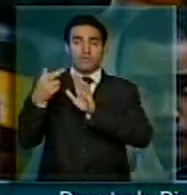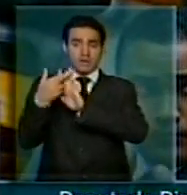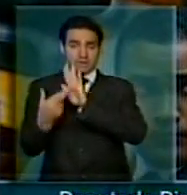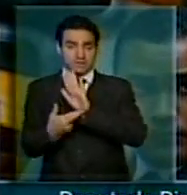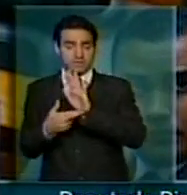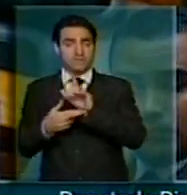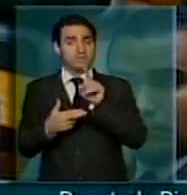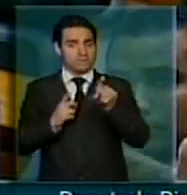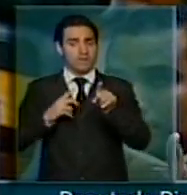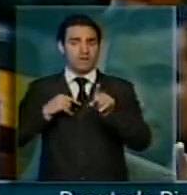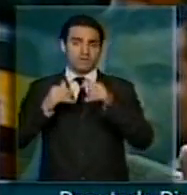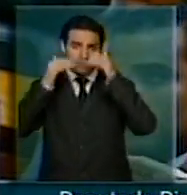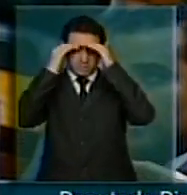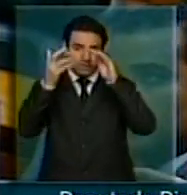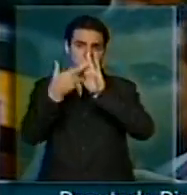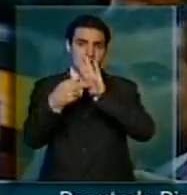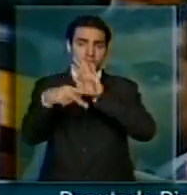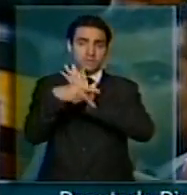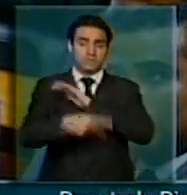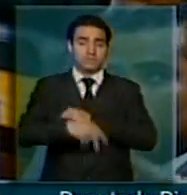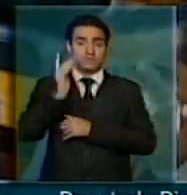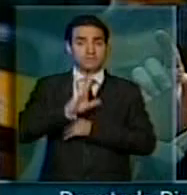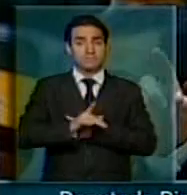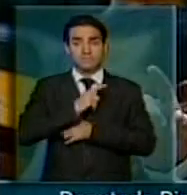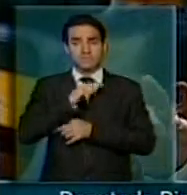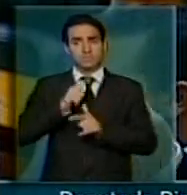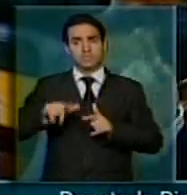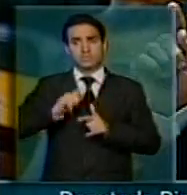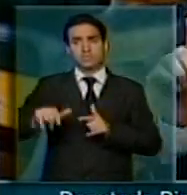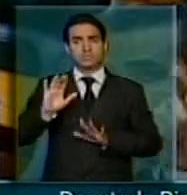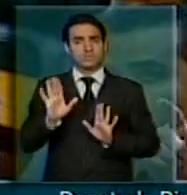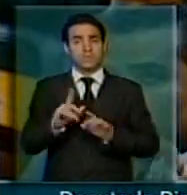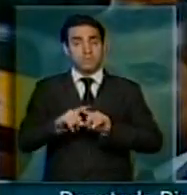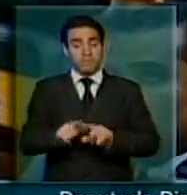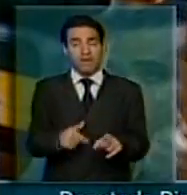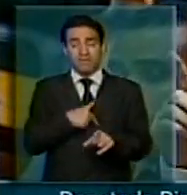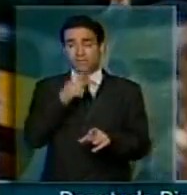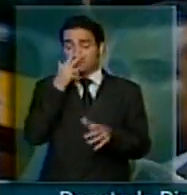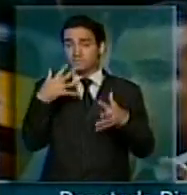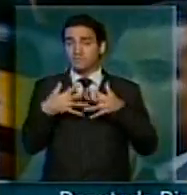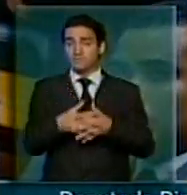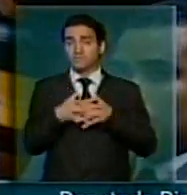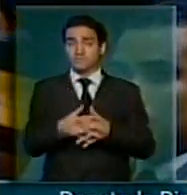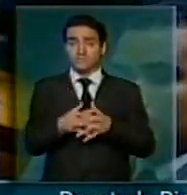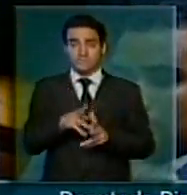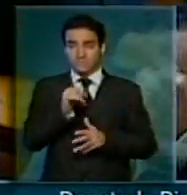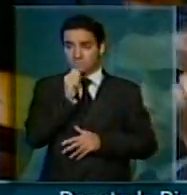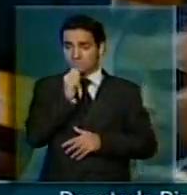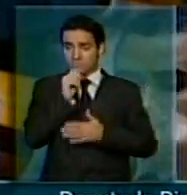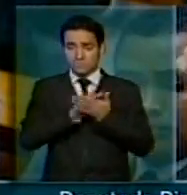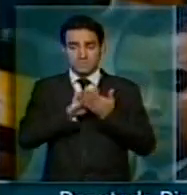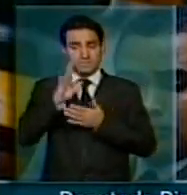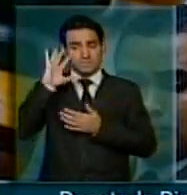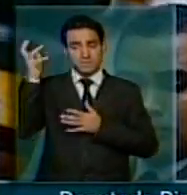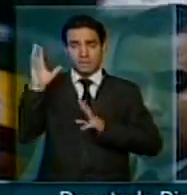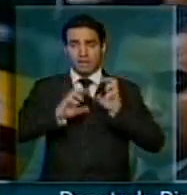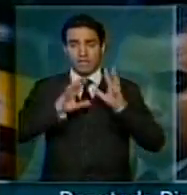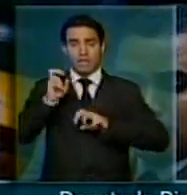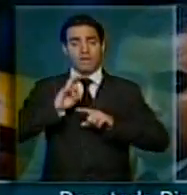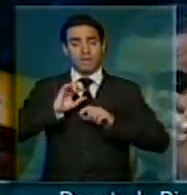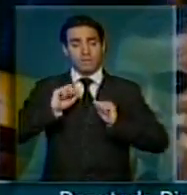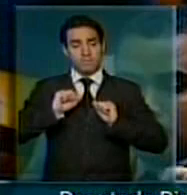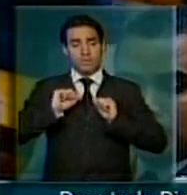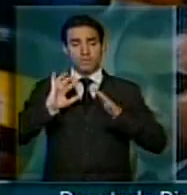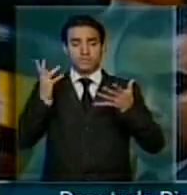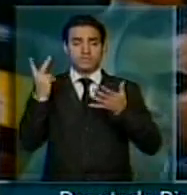que existe nessa casa, eu não vejo nenhum tipo de problema. Agora, eu acho que esse conflito não resolvido podem dar margem